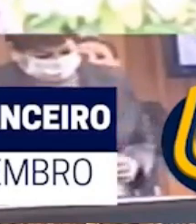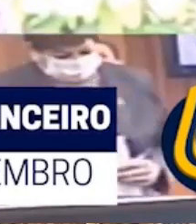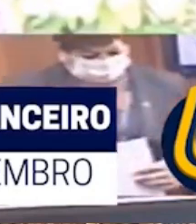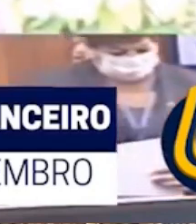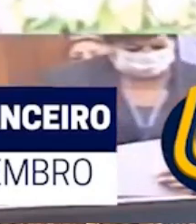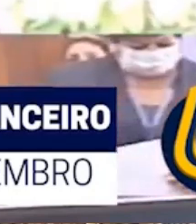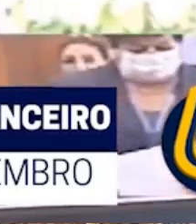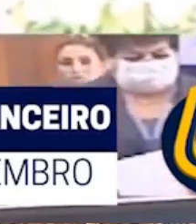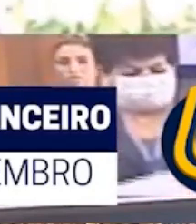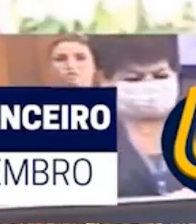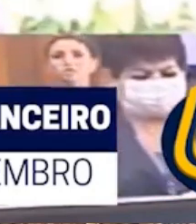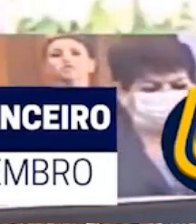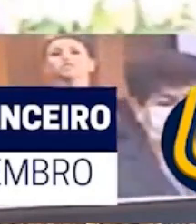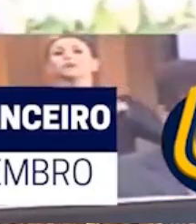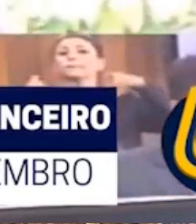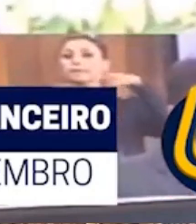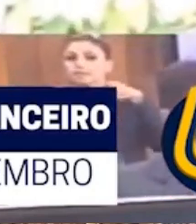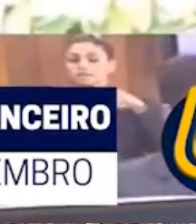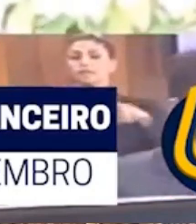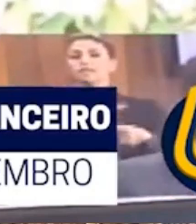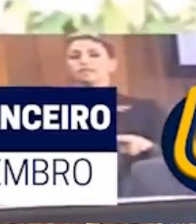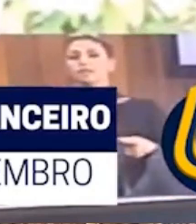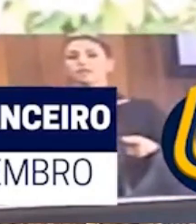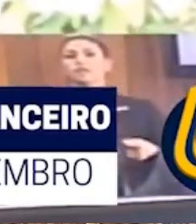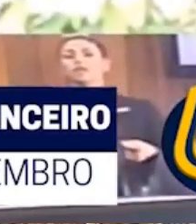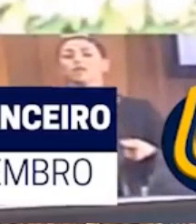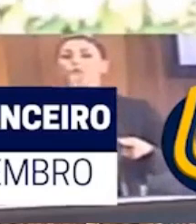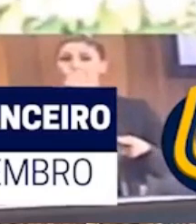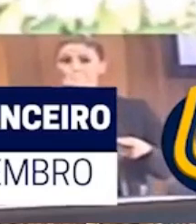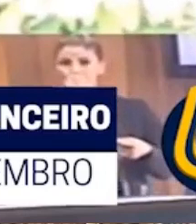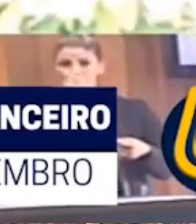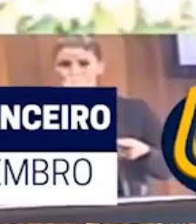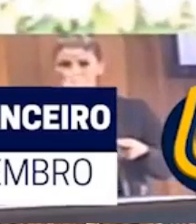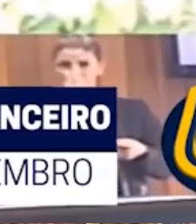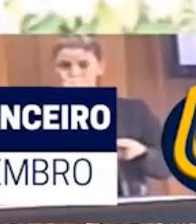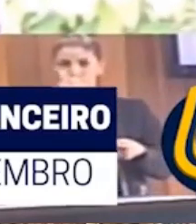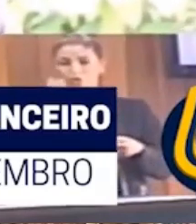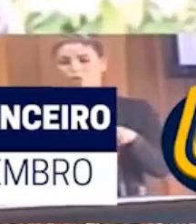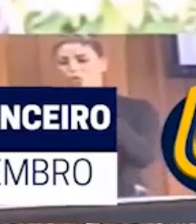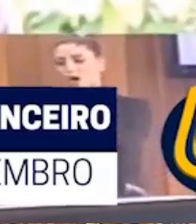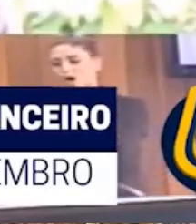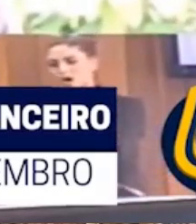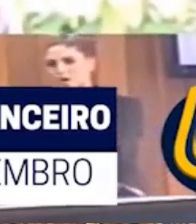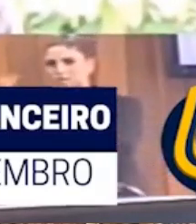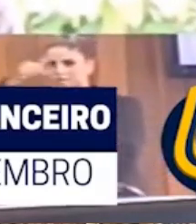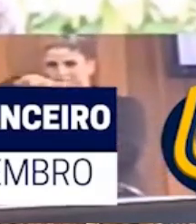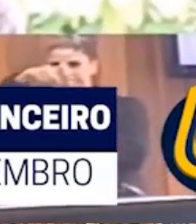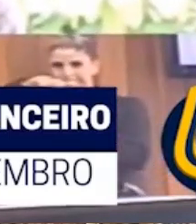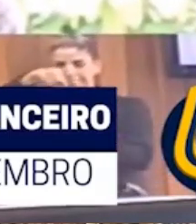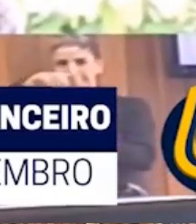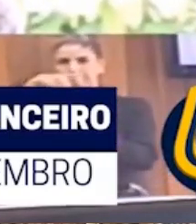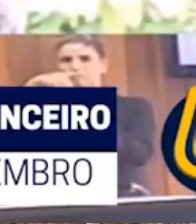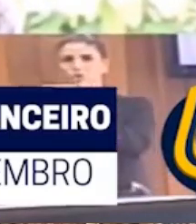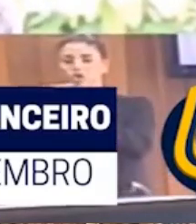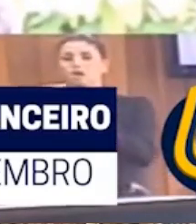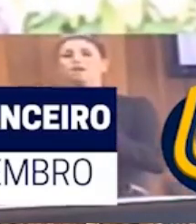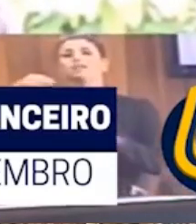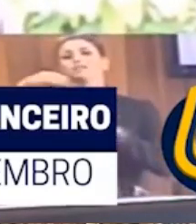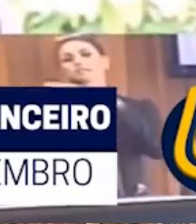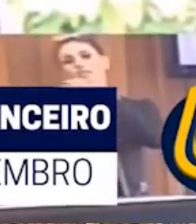emenda constitucional do Estado do Rio, elaborada pelo presidente da Alerj, deputado